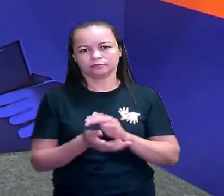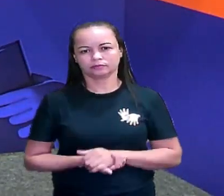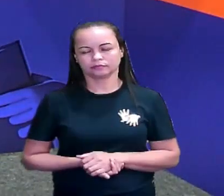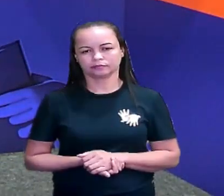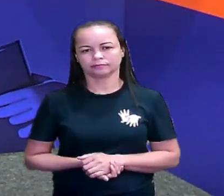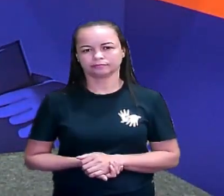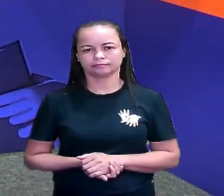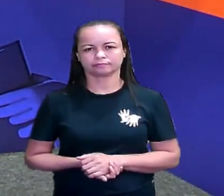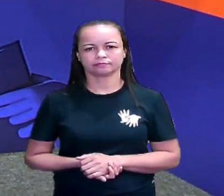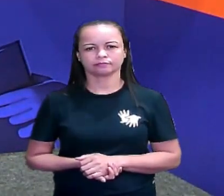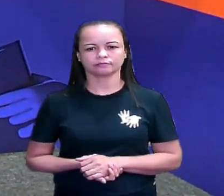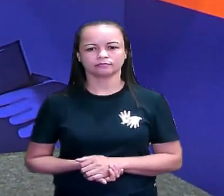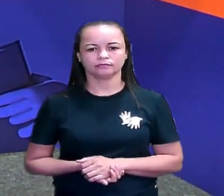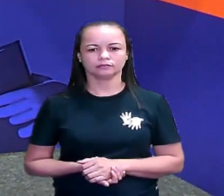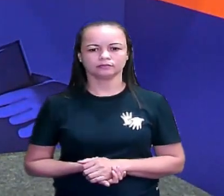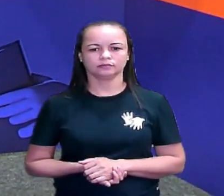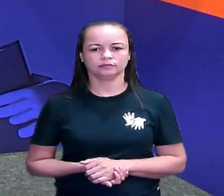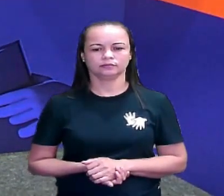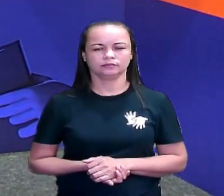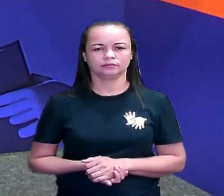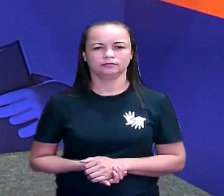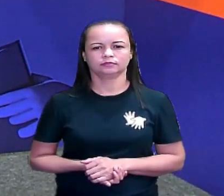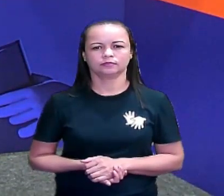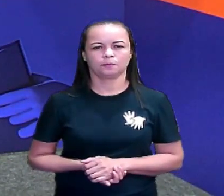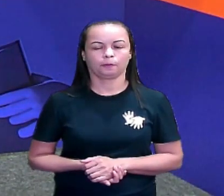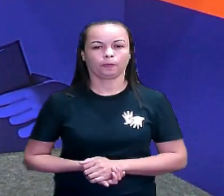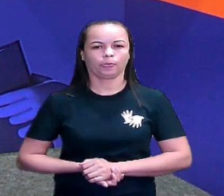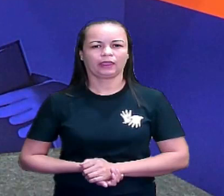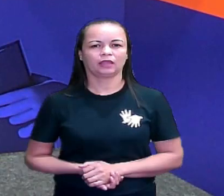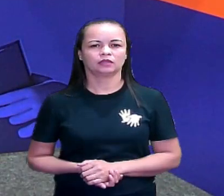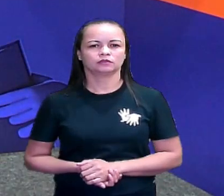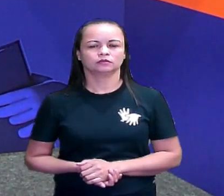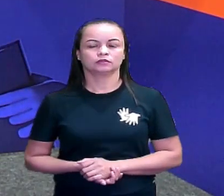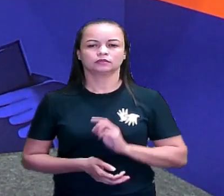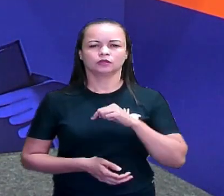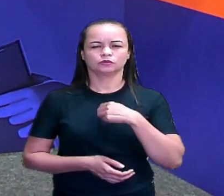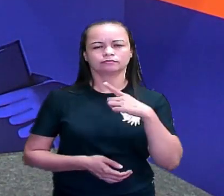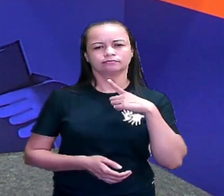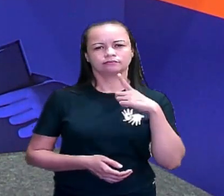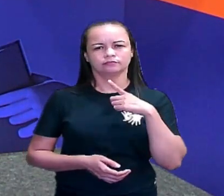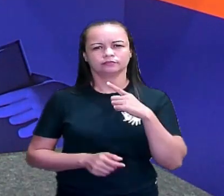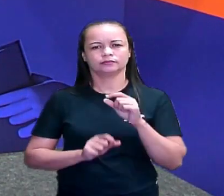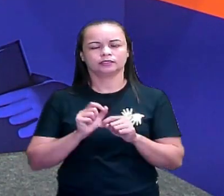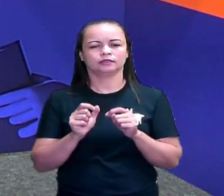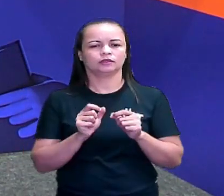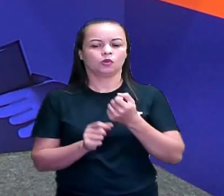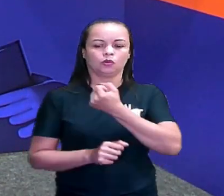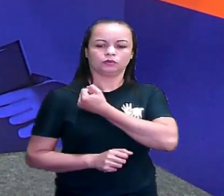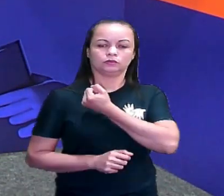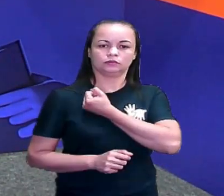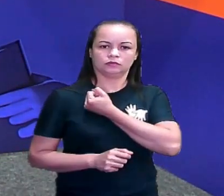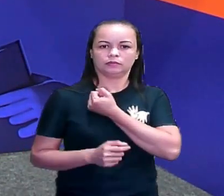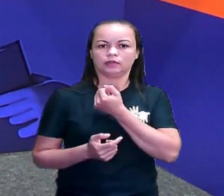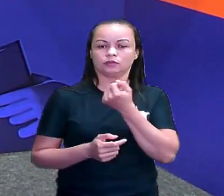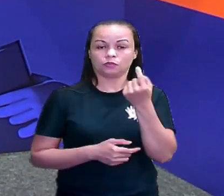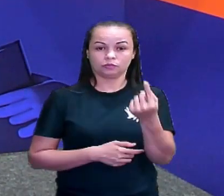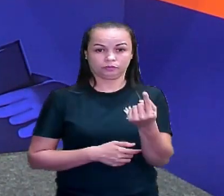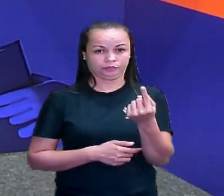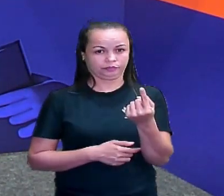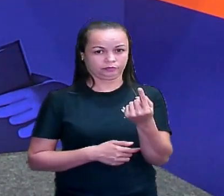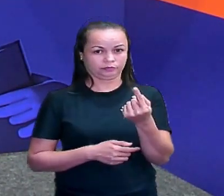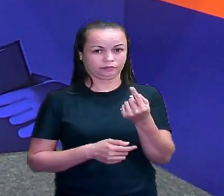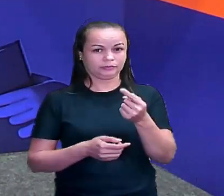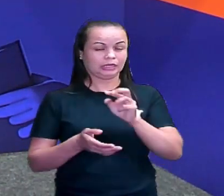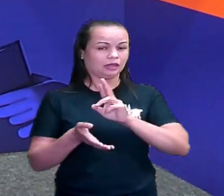tá certo? E aí, ó, a gente tem para o número 1 as